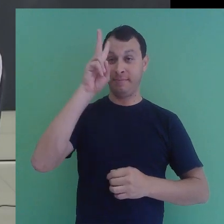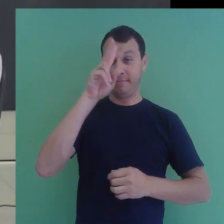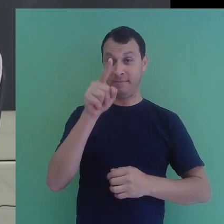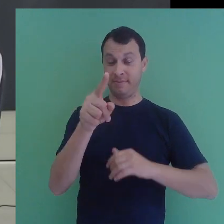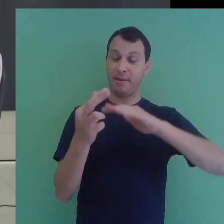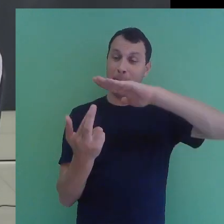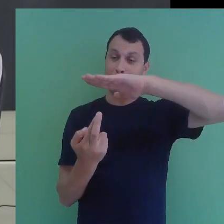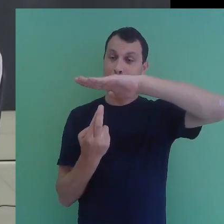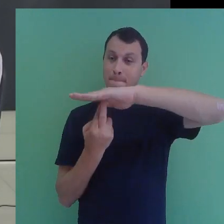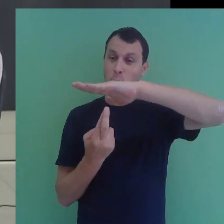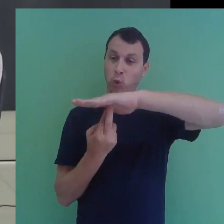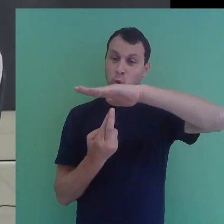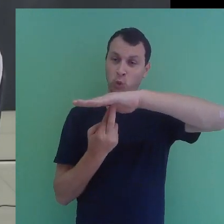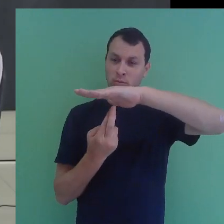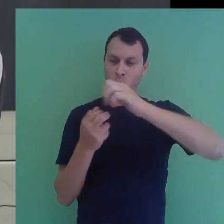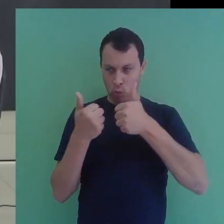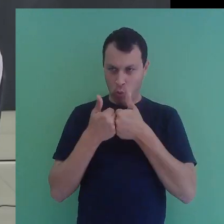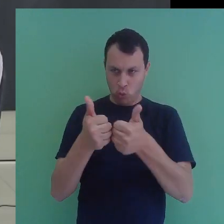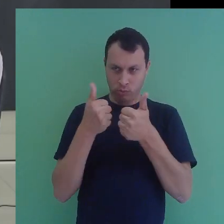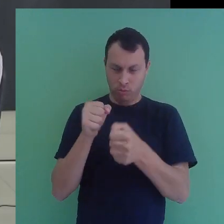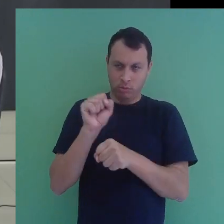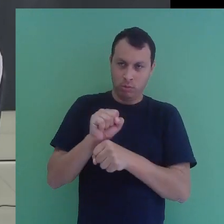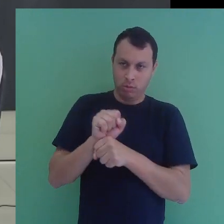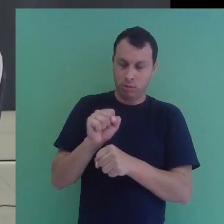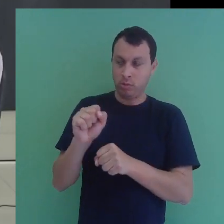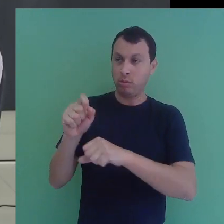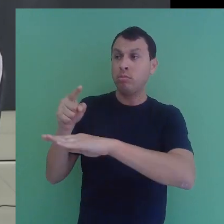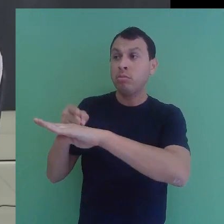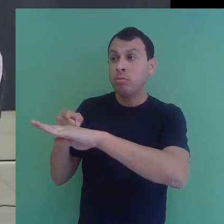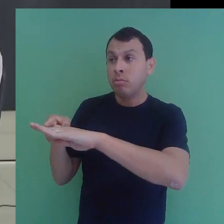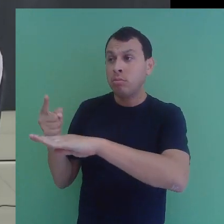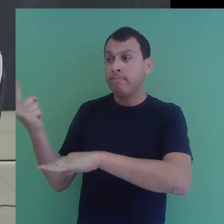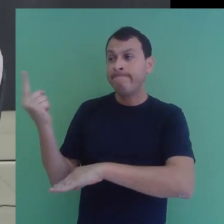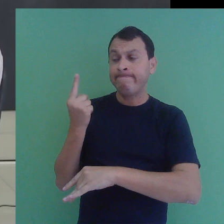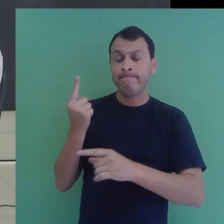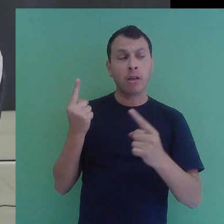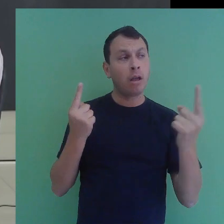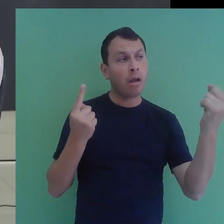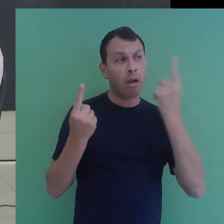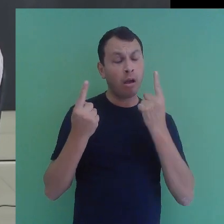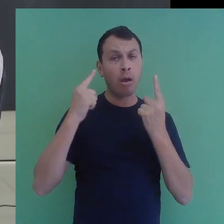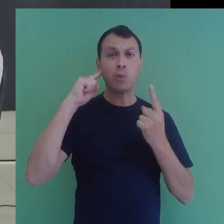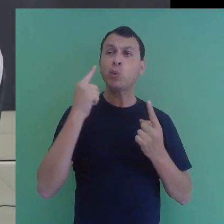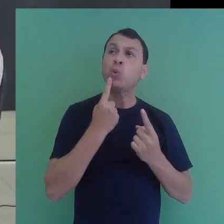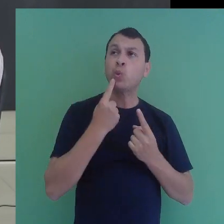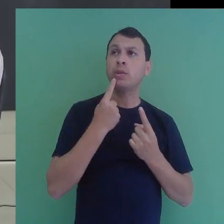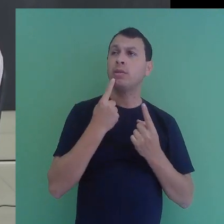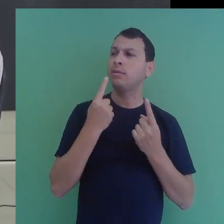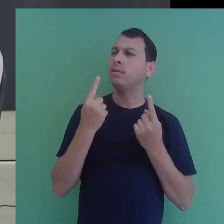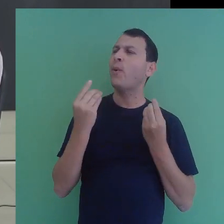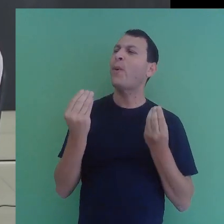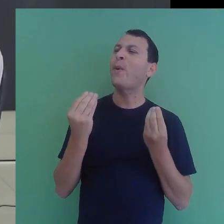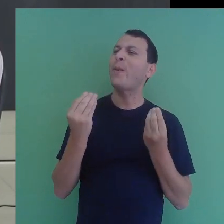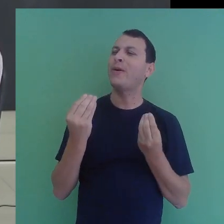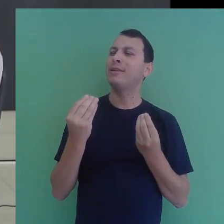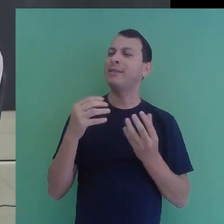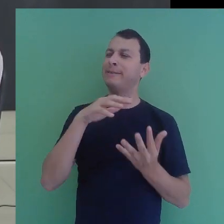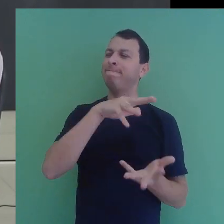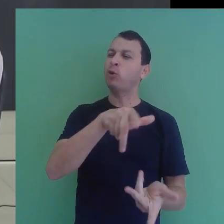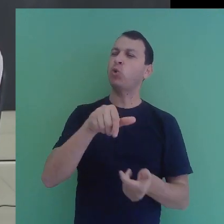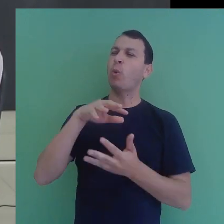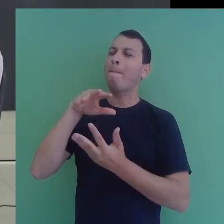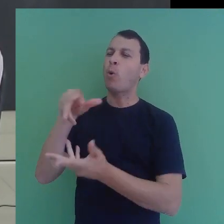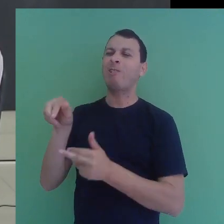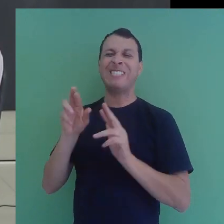ônibus, parece, daí você encontrou um cego e um surdo, e nossa, eu, né, como cego, são dois mundos totalmente diferentes, né,